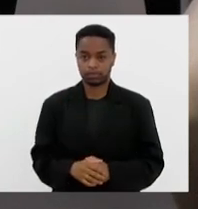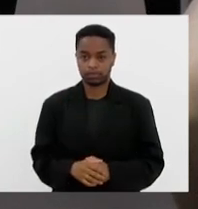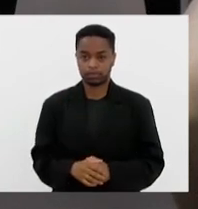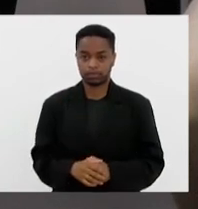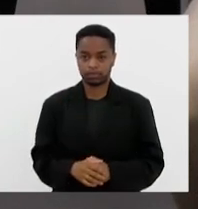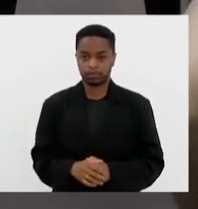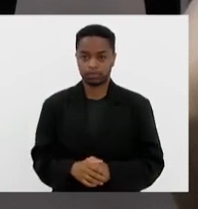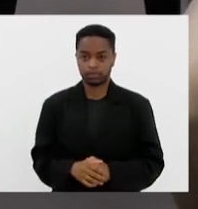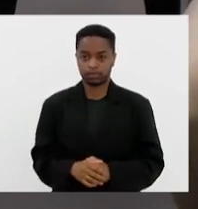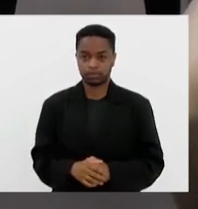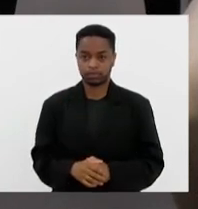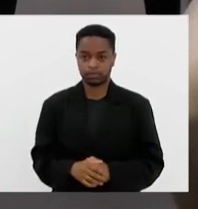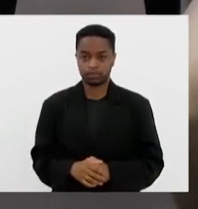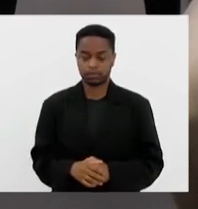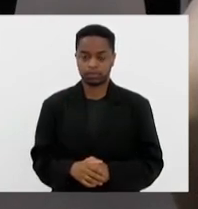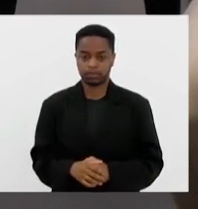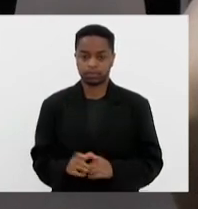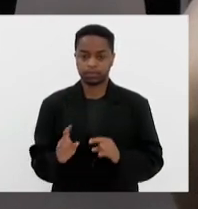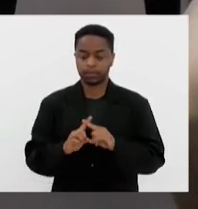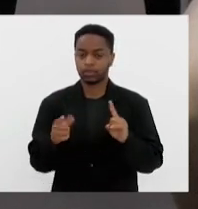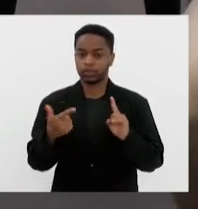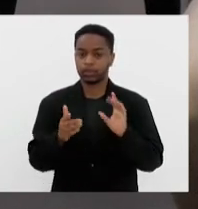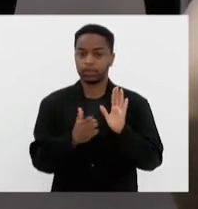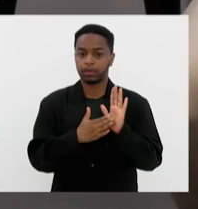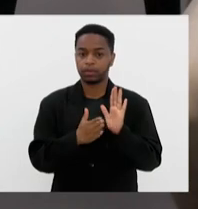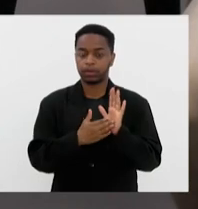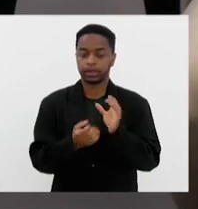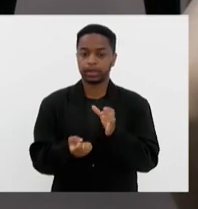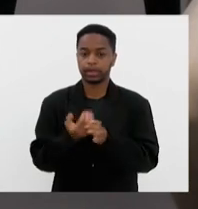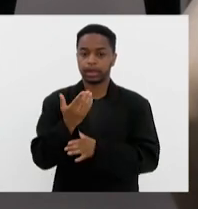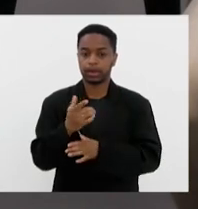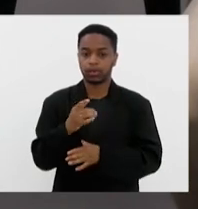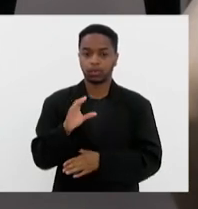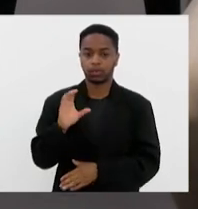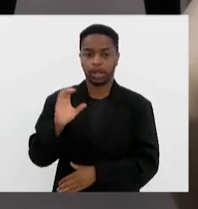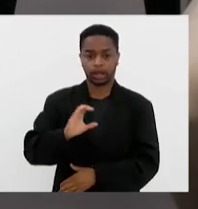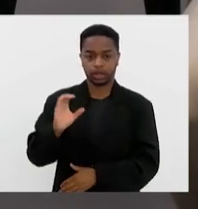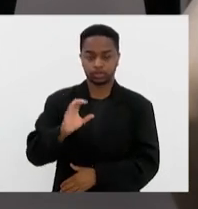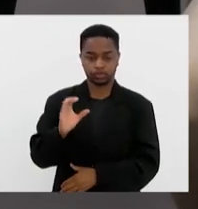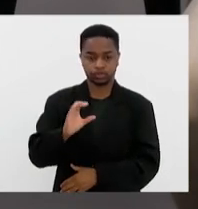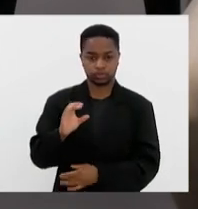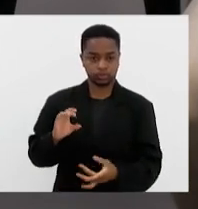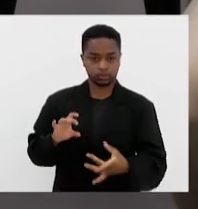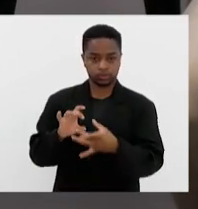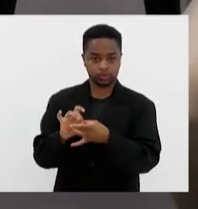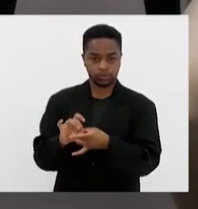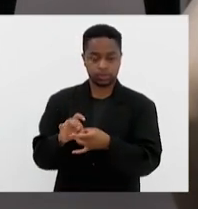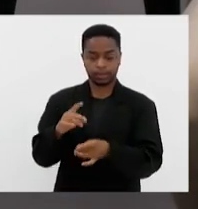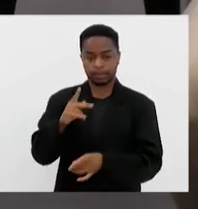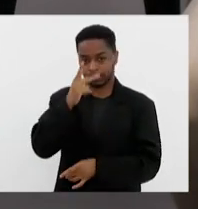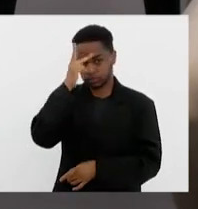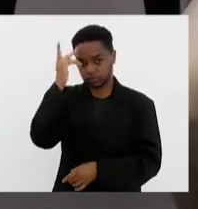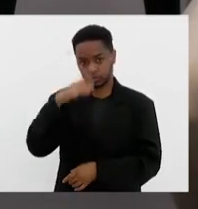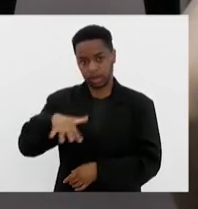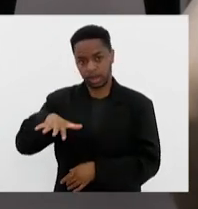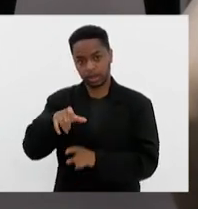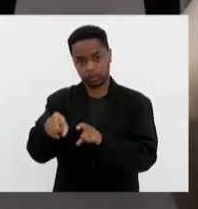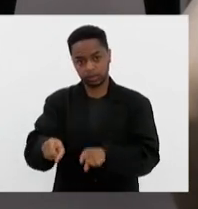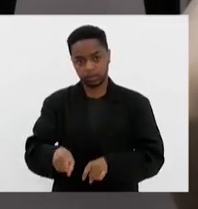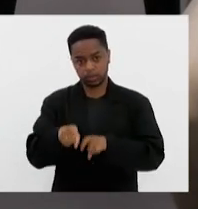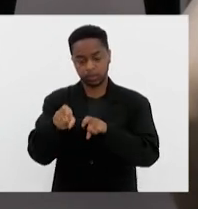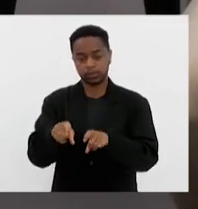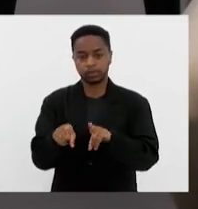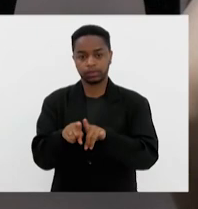Como está aqui proposto de criar uma linha de crédito direto para o cidadão da área rural e a